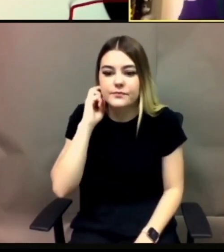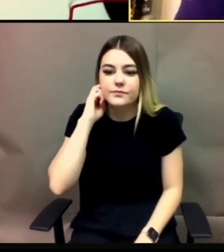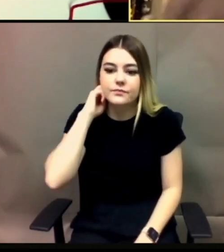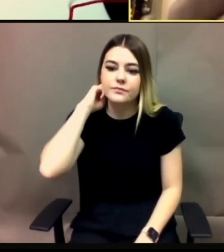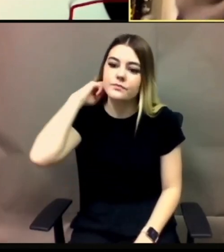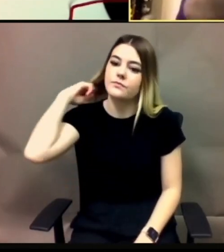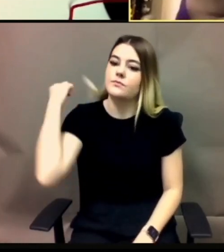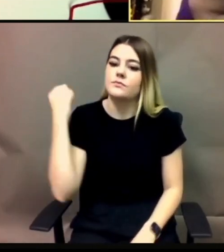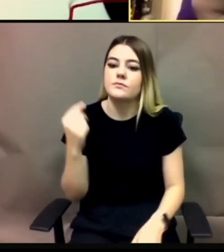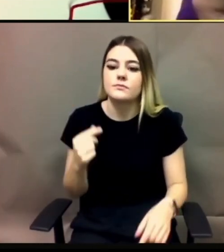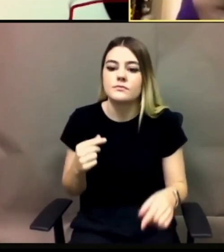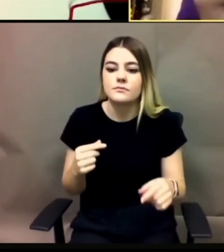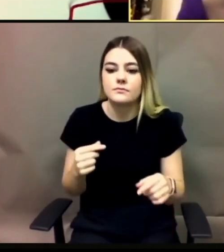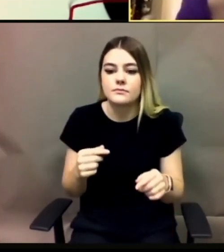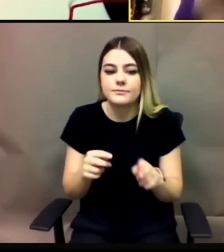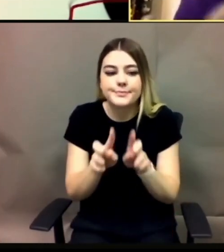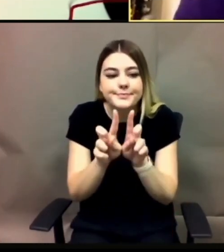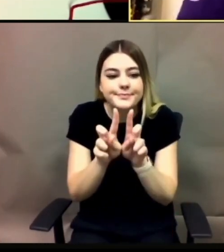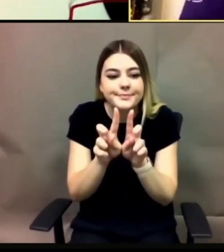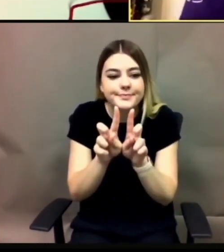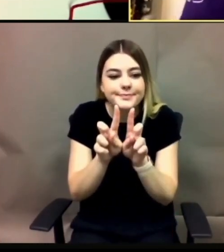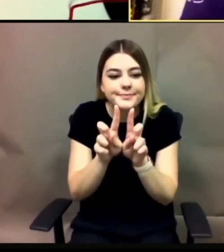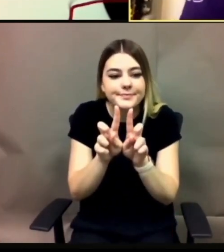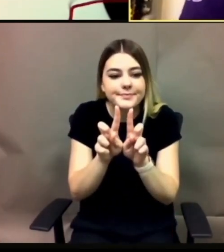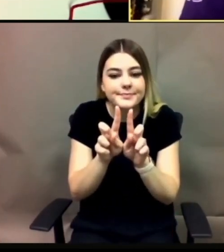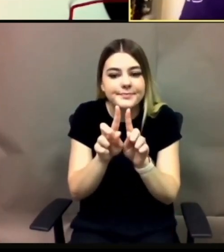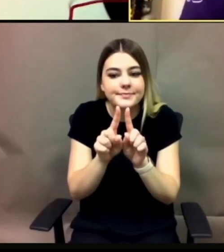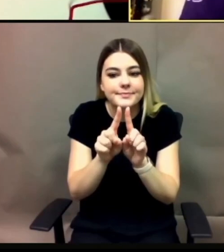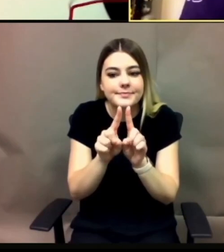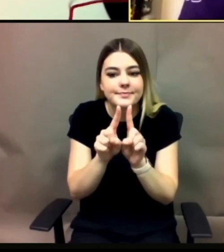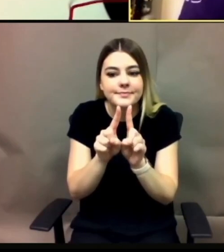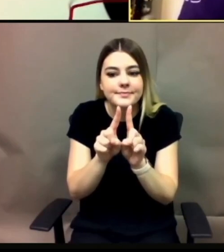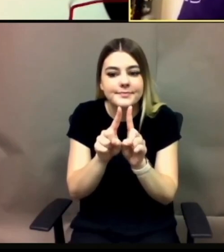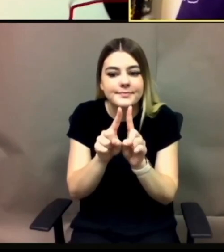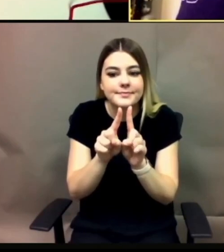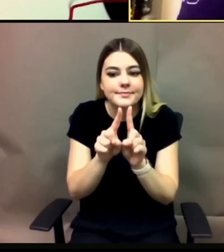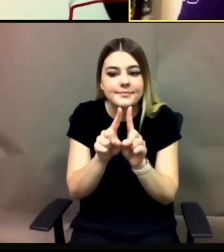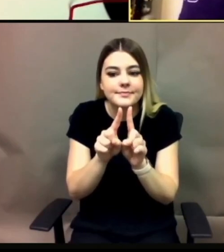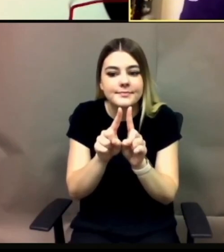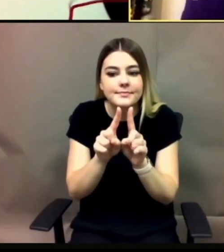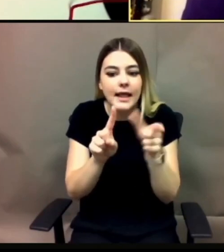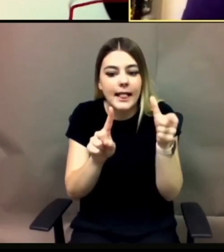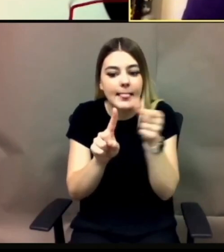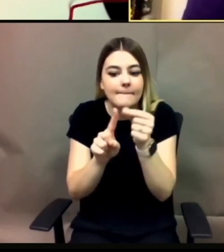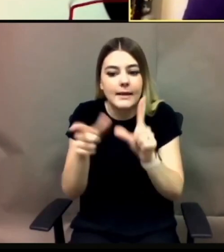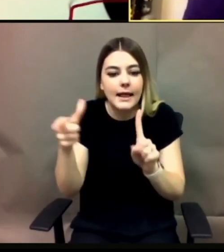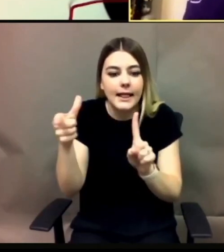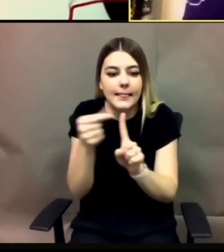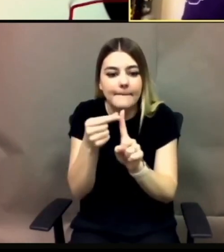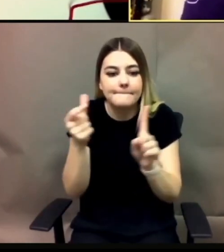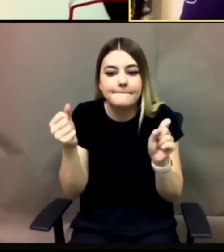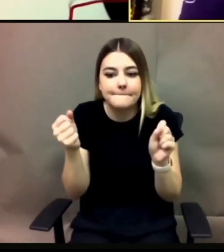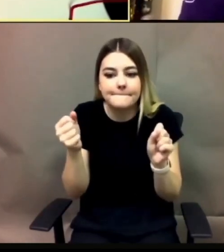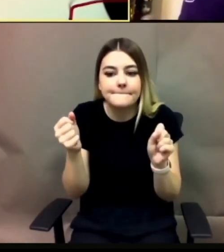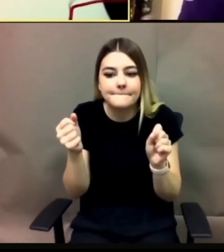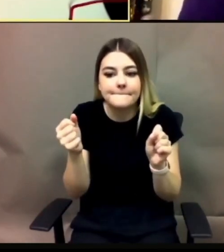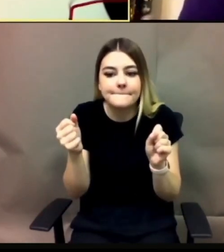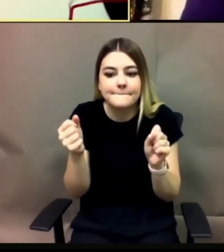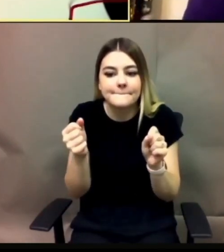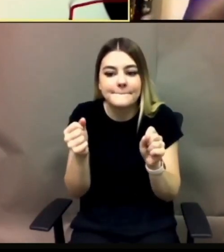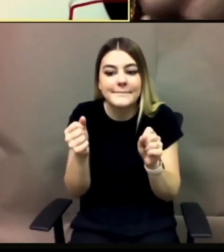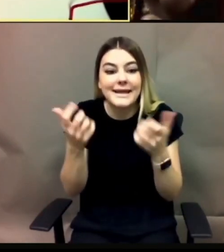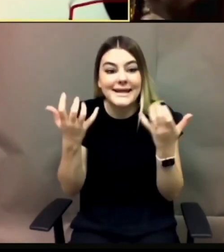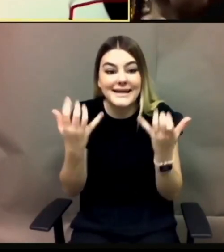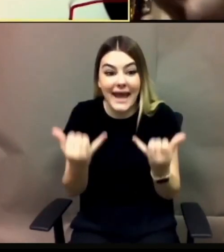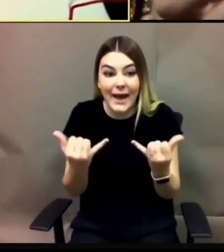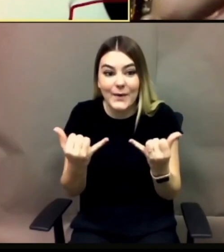outro para conectar a chave do Makemake, e você aperta ali e funciona da mesma forma que